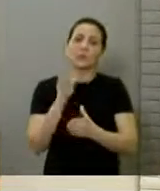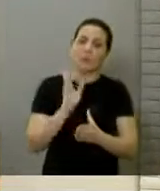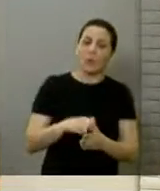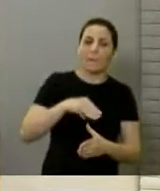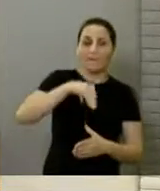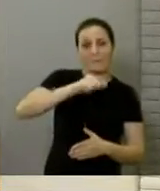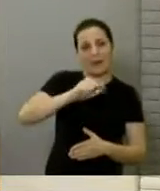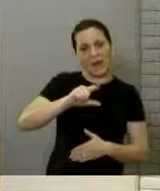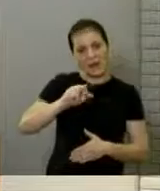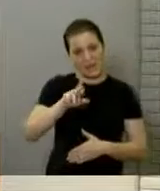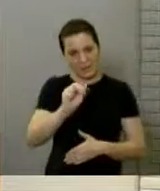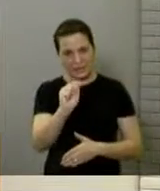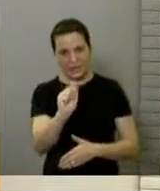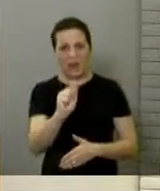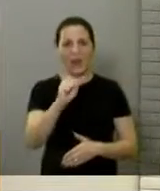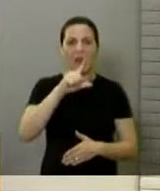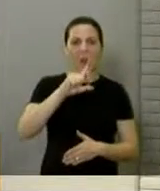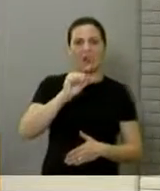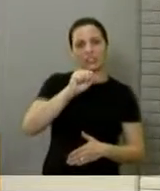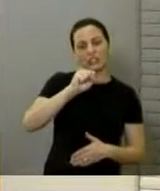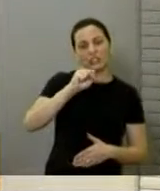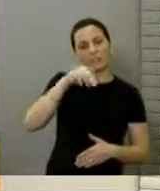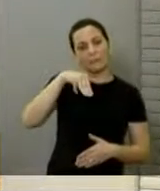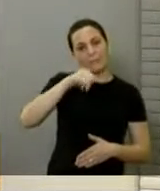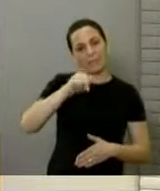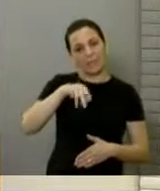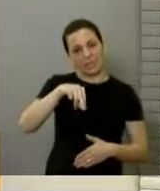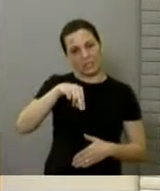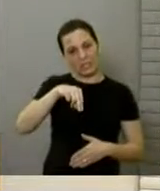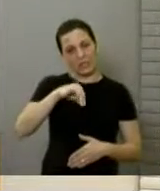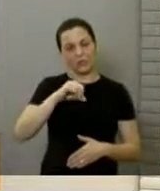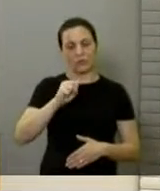leishmaniose, tá? Isso por falta de contenção.